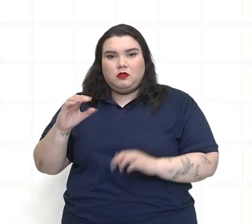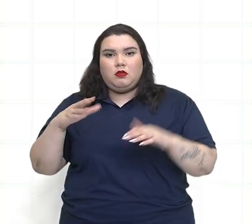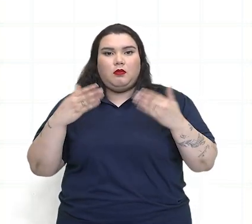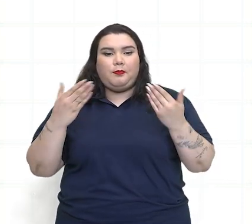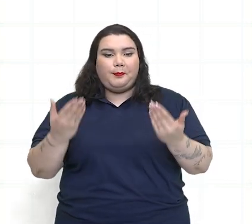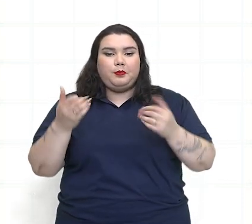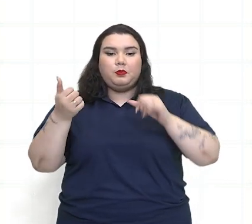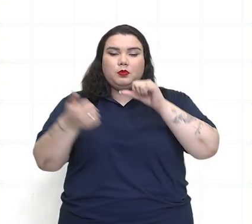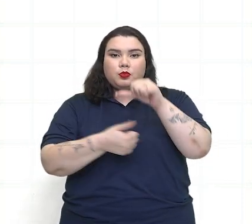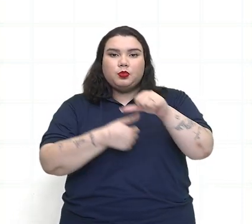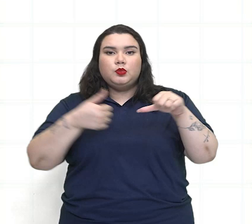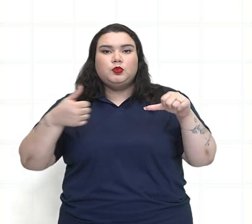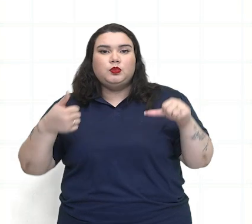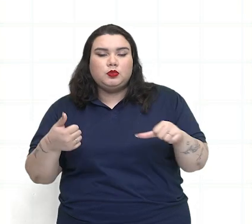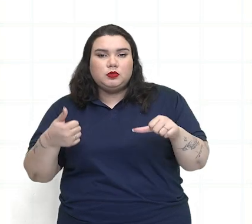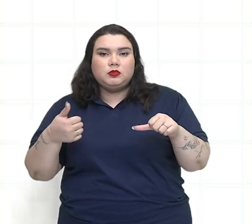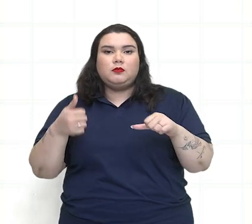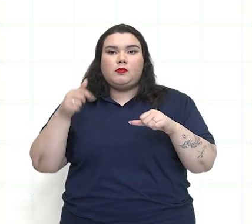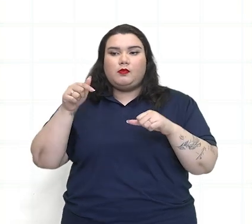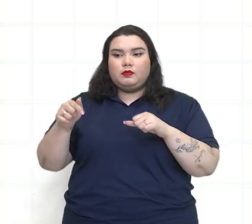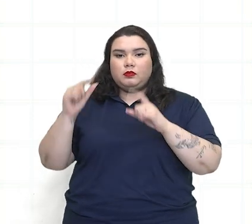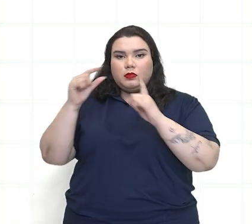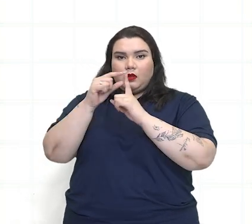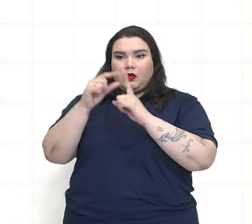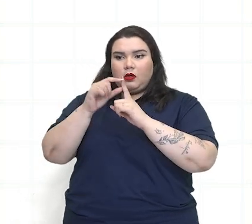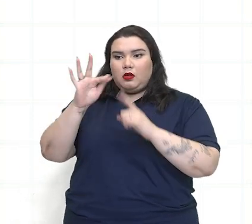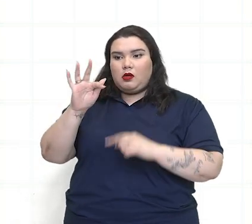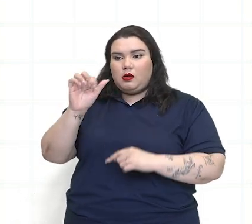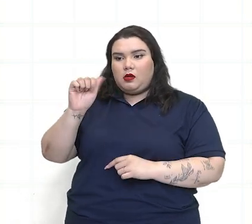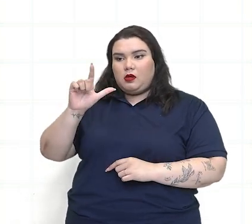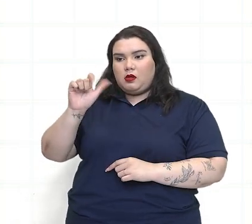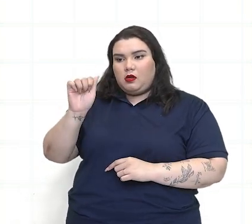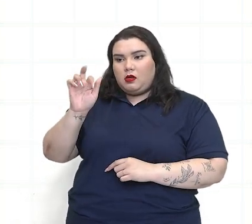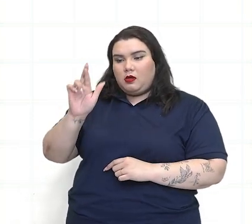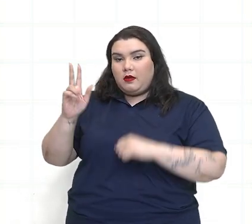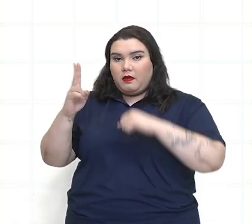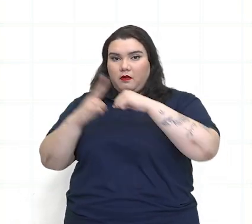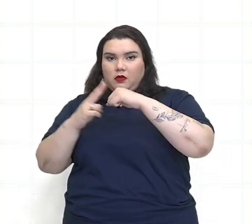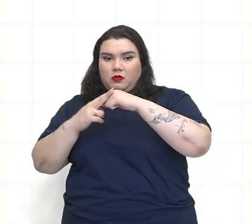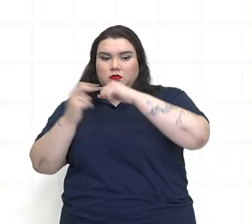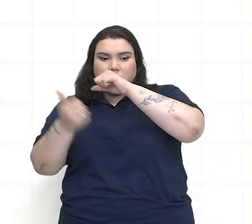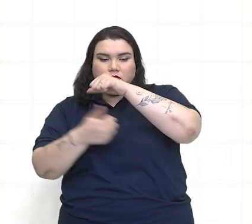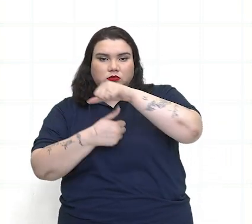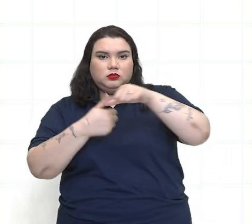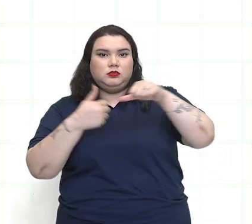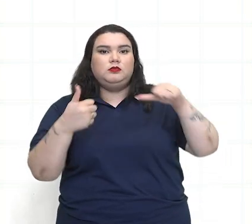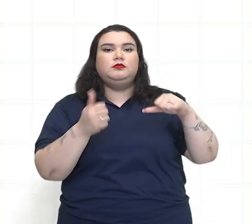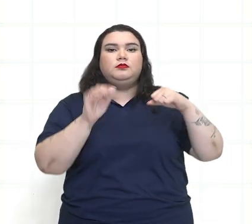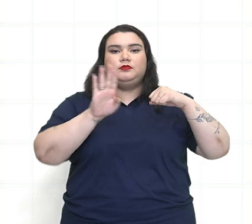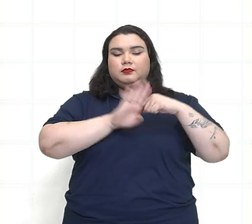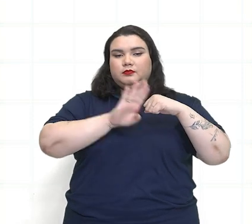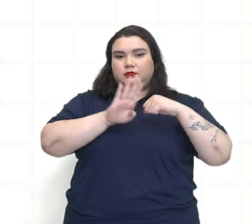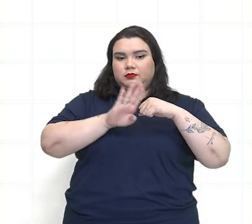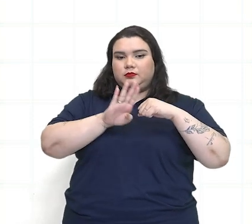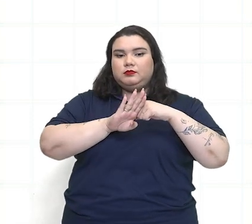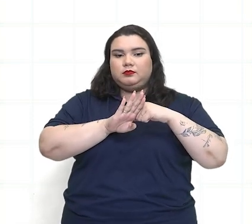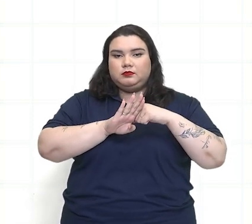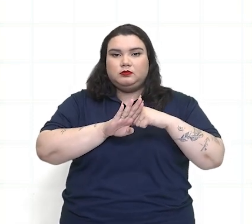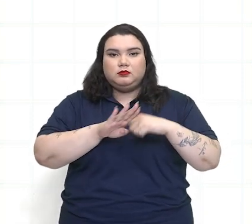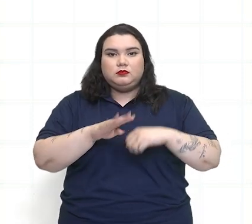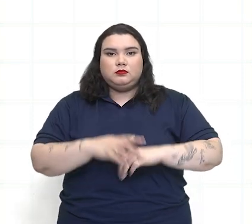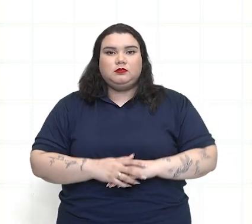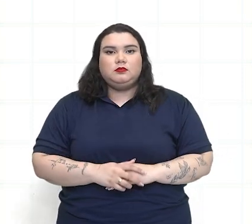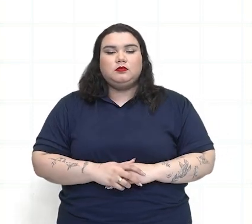Então, automaticamente, a palavra falar, que é verbo, passou a ser